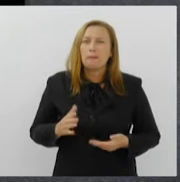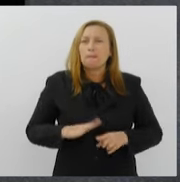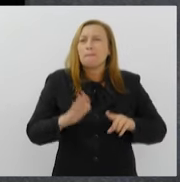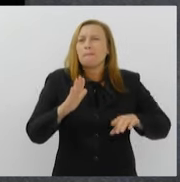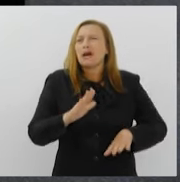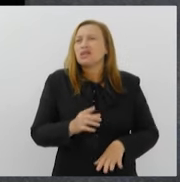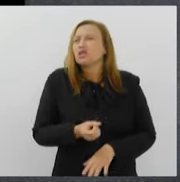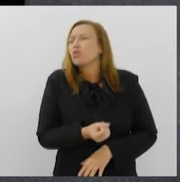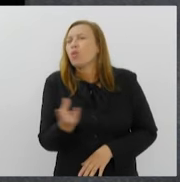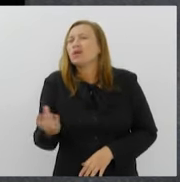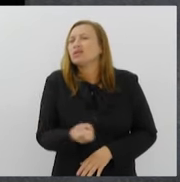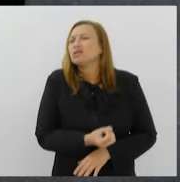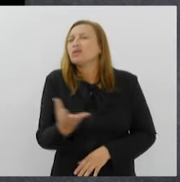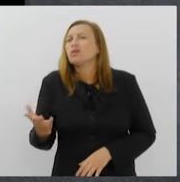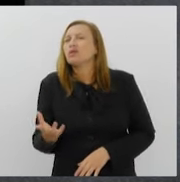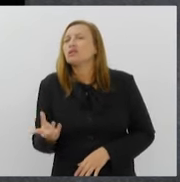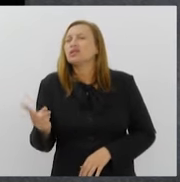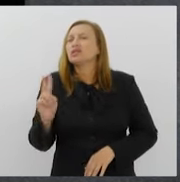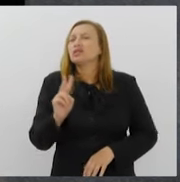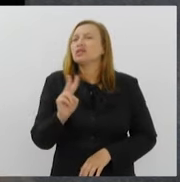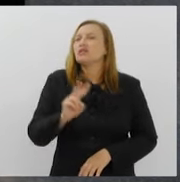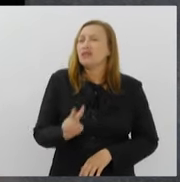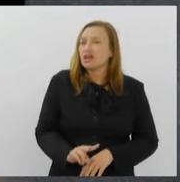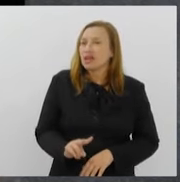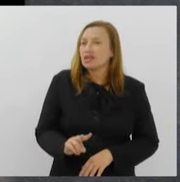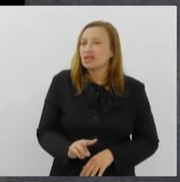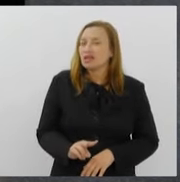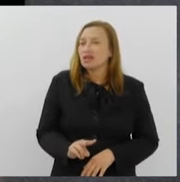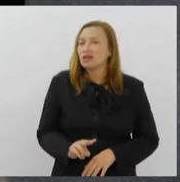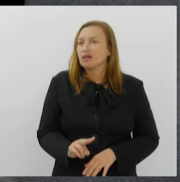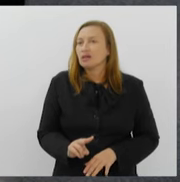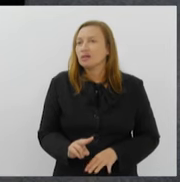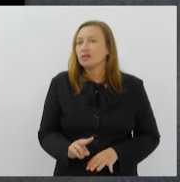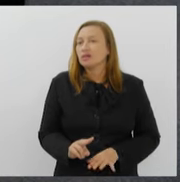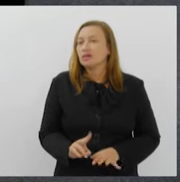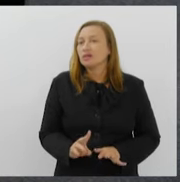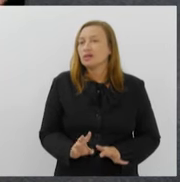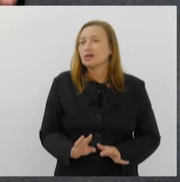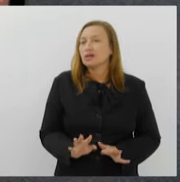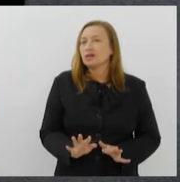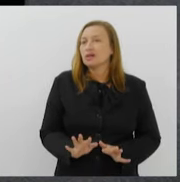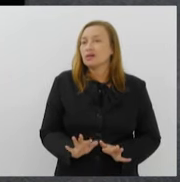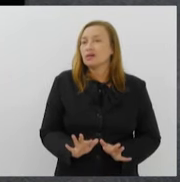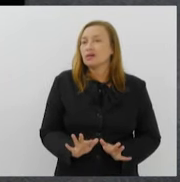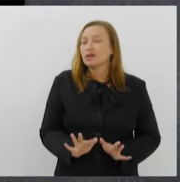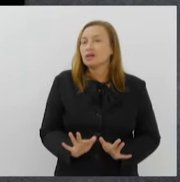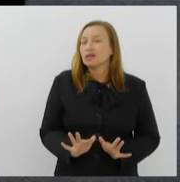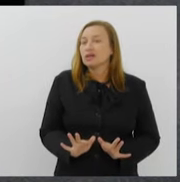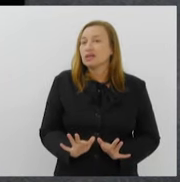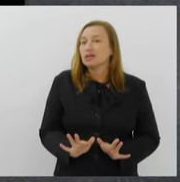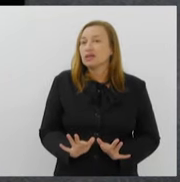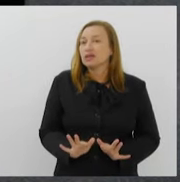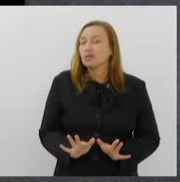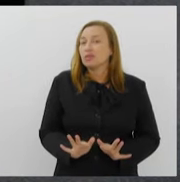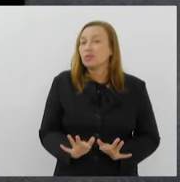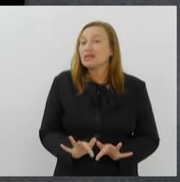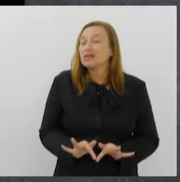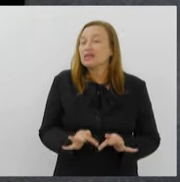e quantas vezes, por cortesia, a gente primeiro convida,